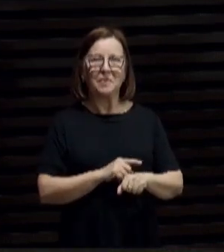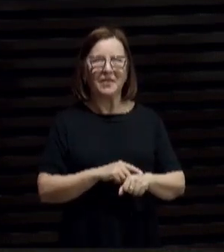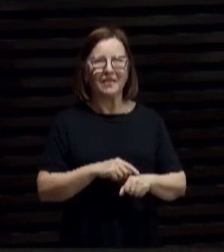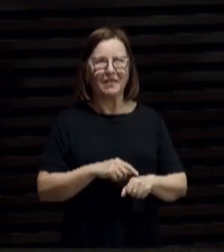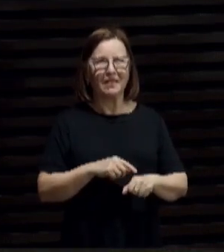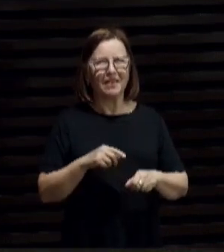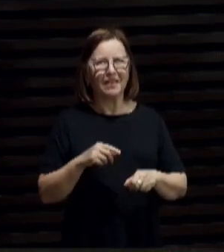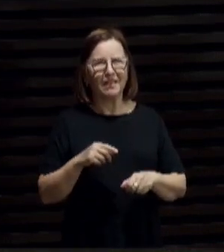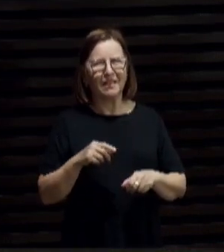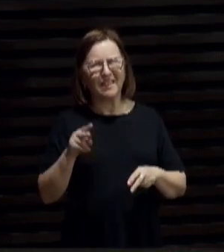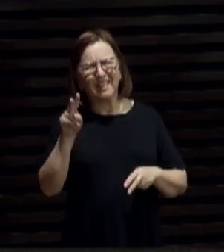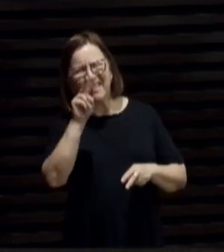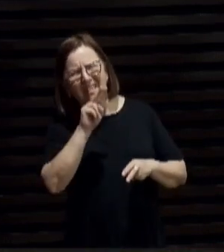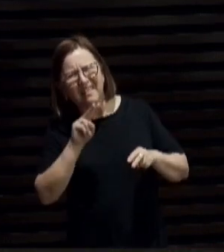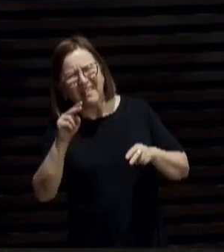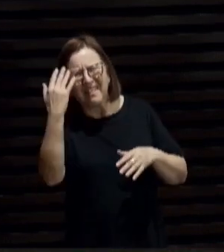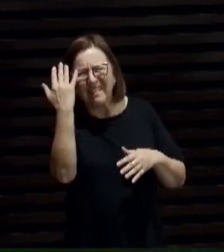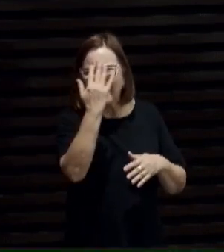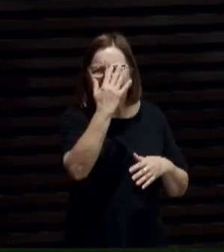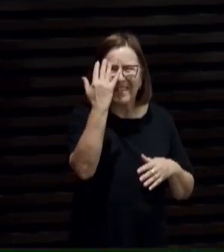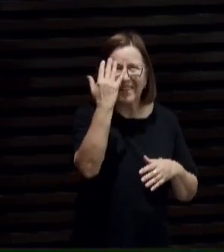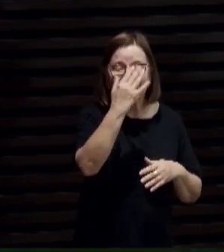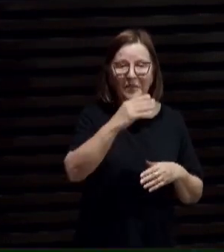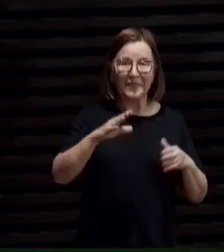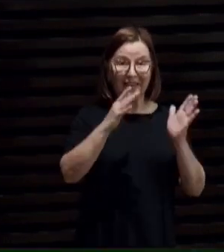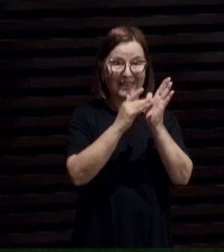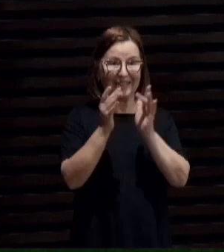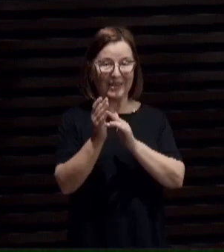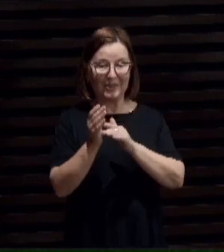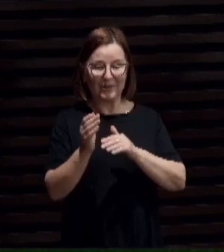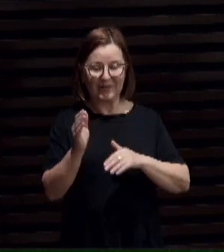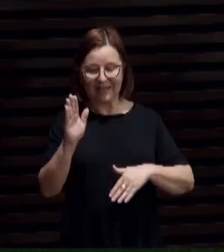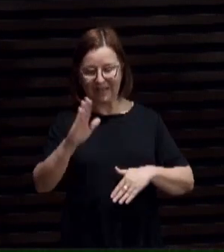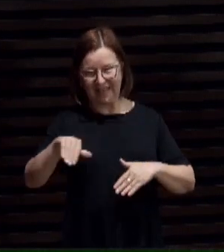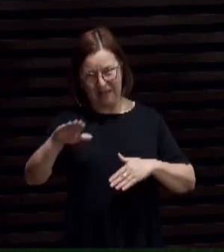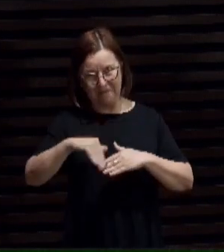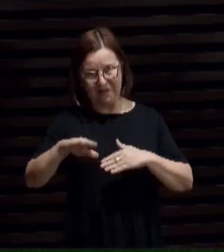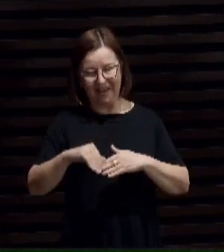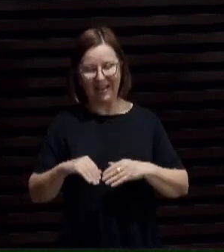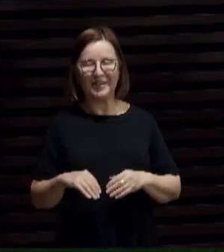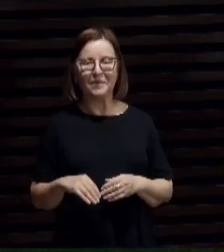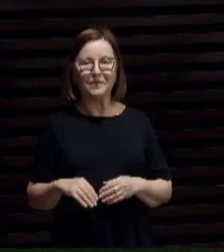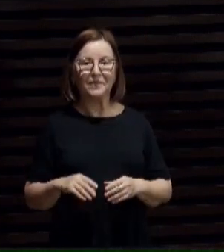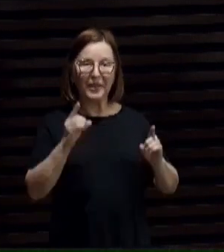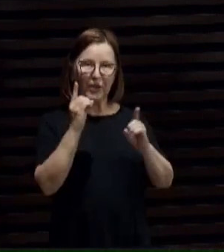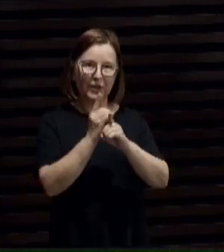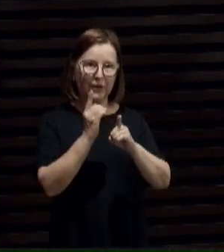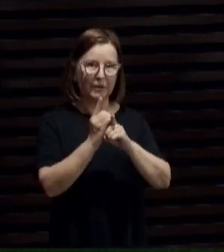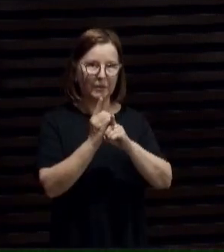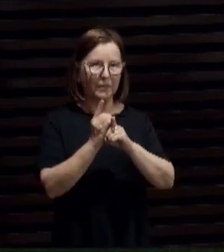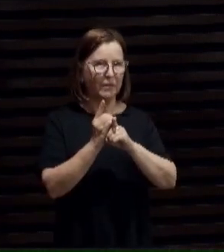está turva. Jesus estava na praia, todavia os discípulos